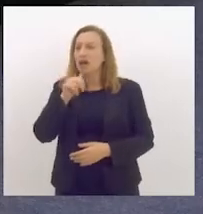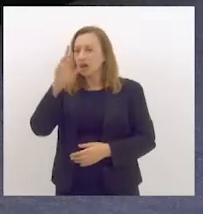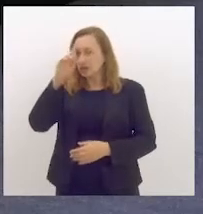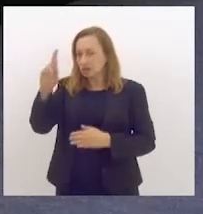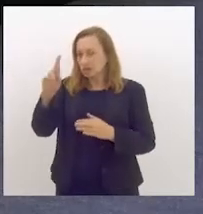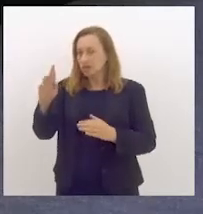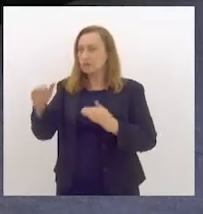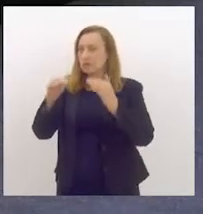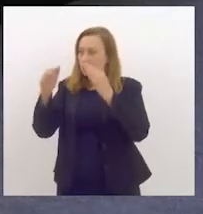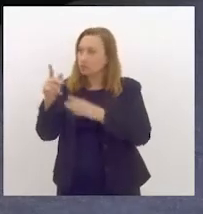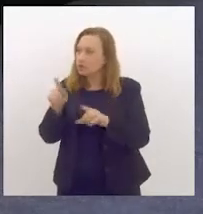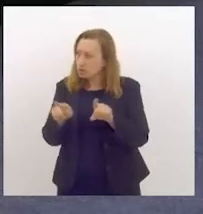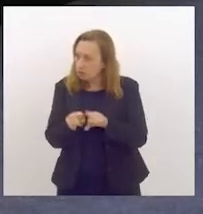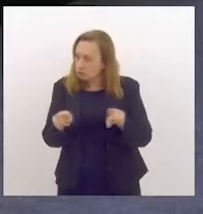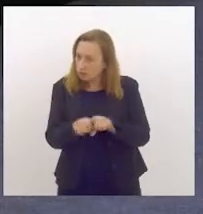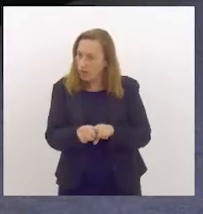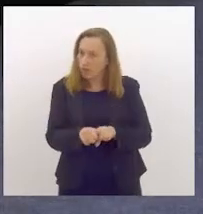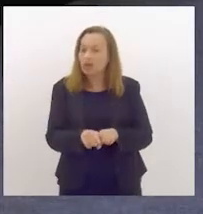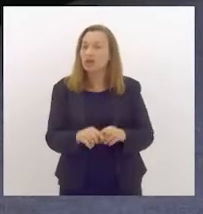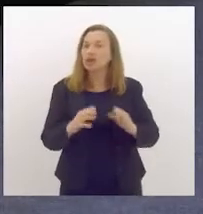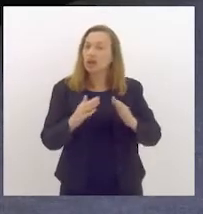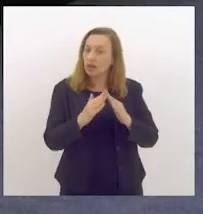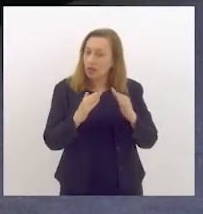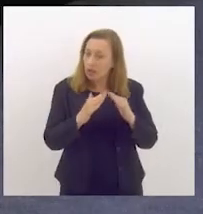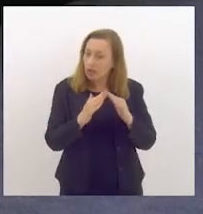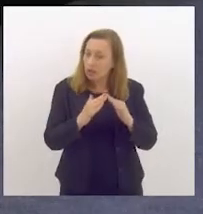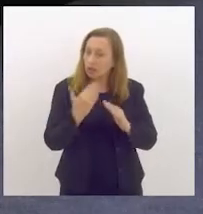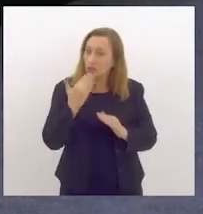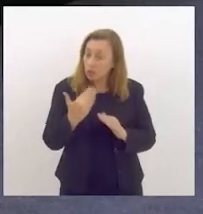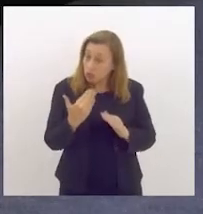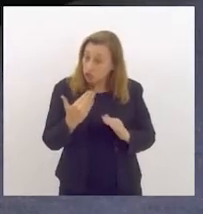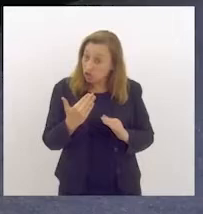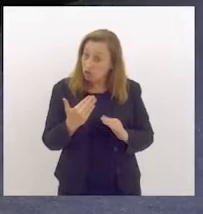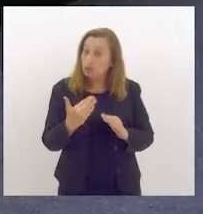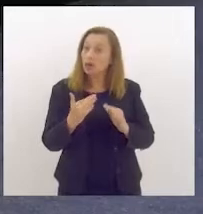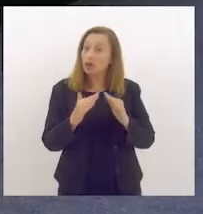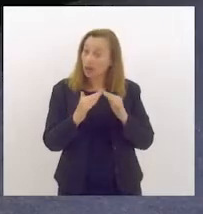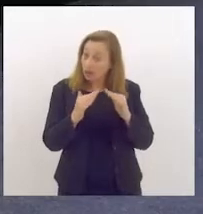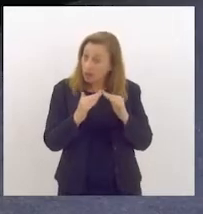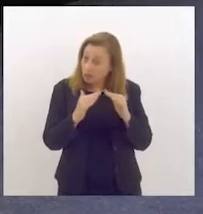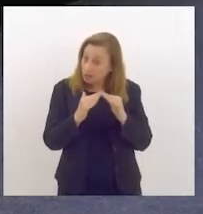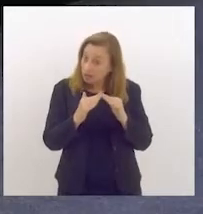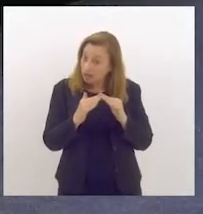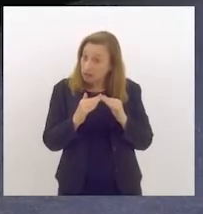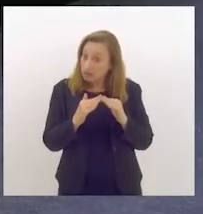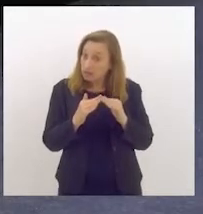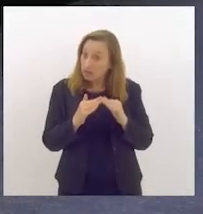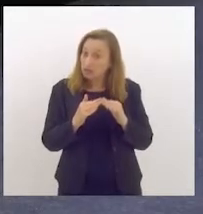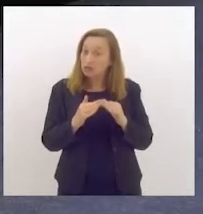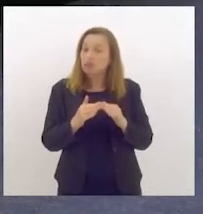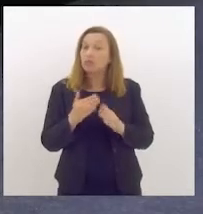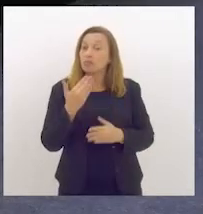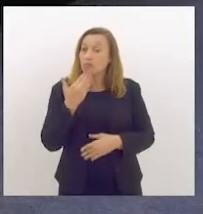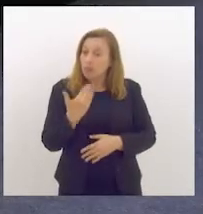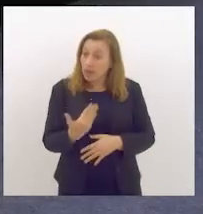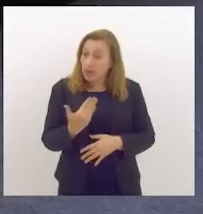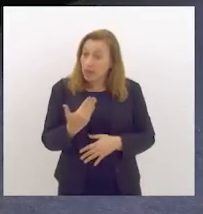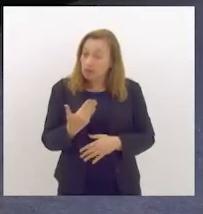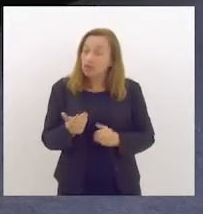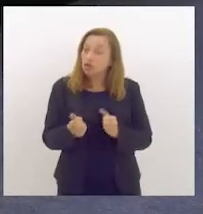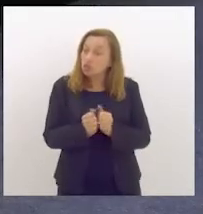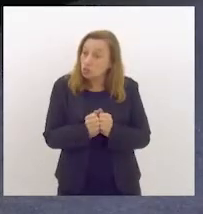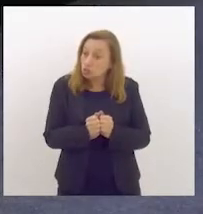da fala a gente quer que a casa e eu tô pedindo formalmente que a casa interceda